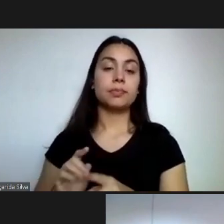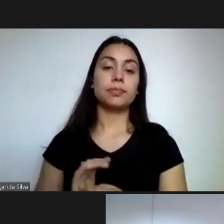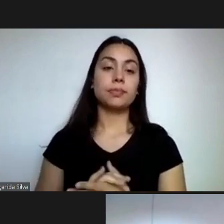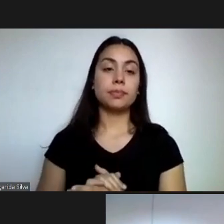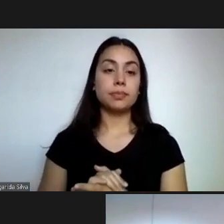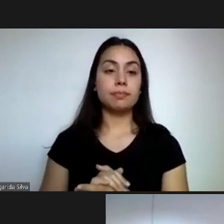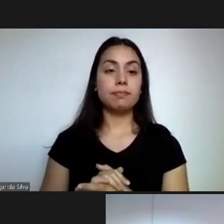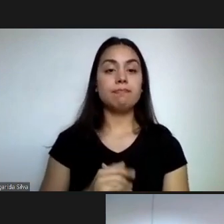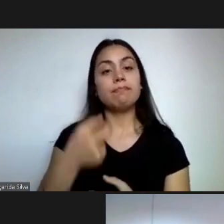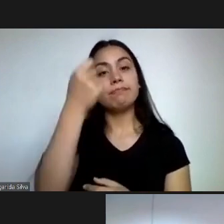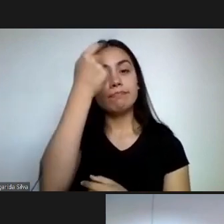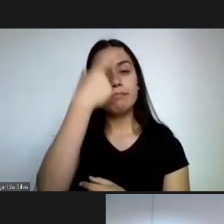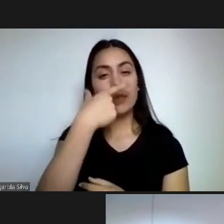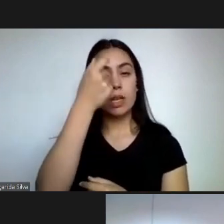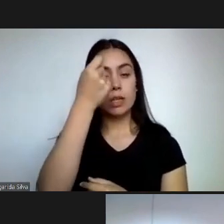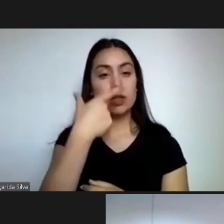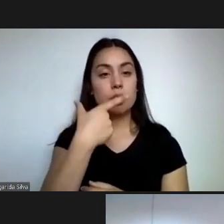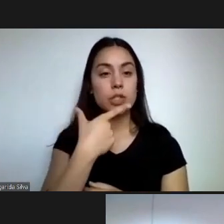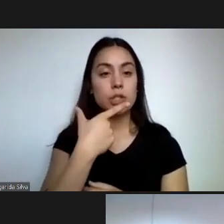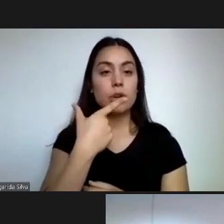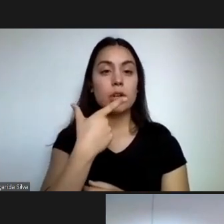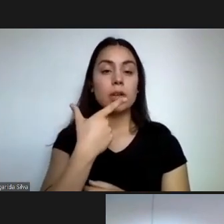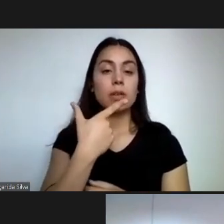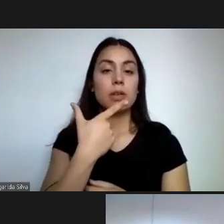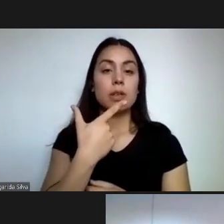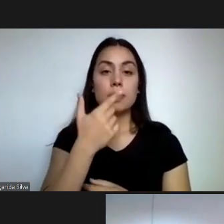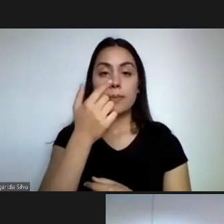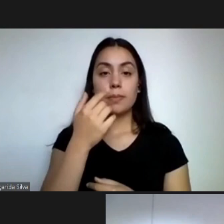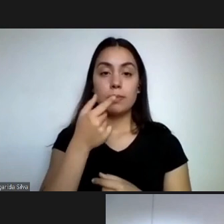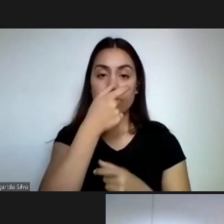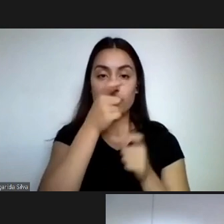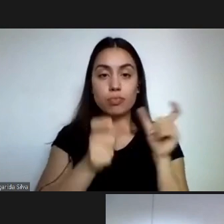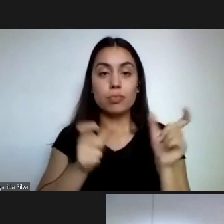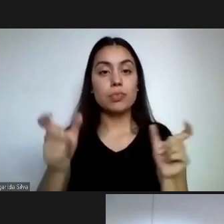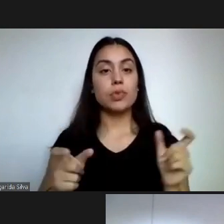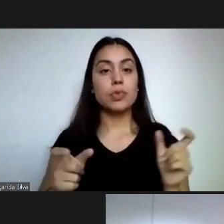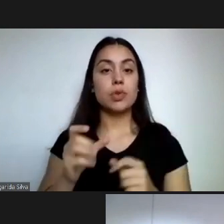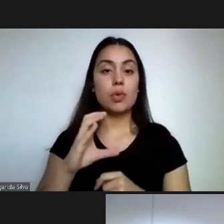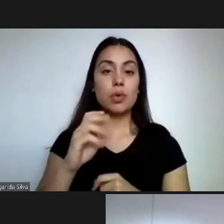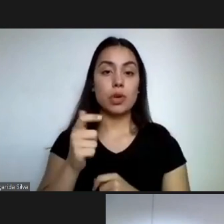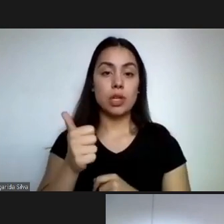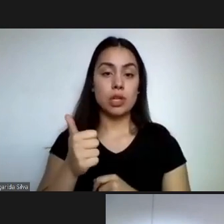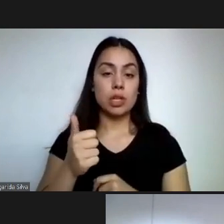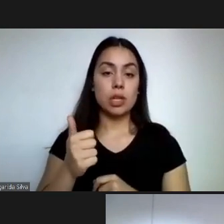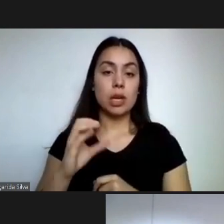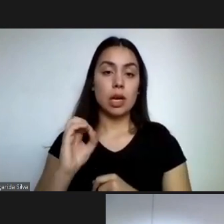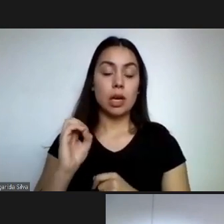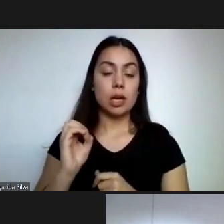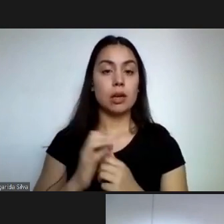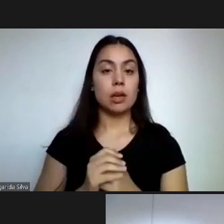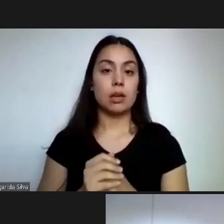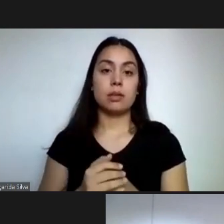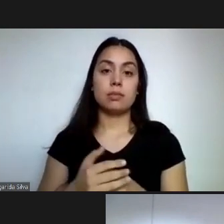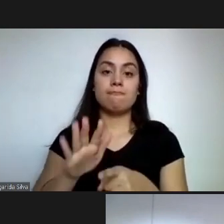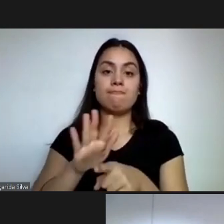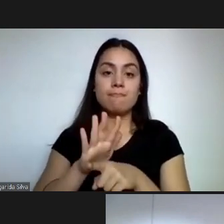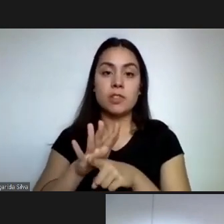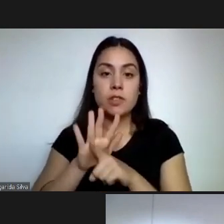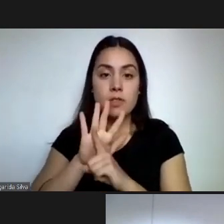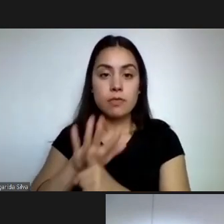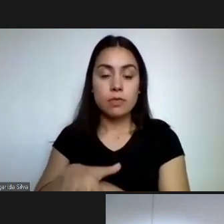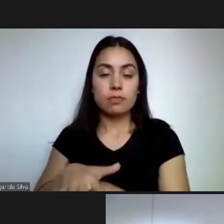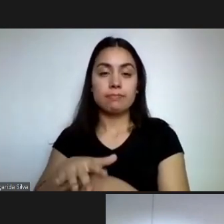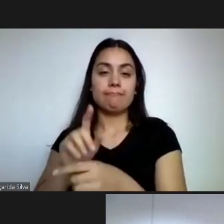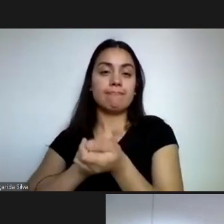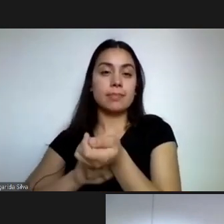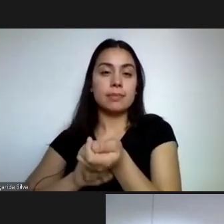E a história do cabo-verdiano é uma história de muita segregação, de muita discriminação e de muito racismo. Até, historicamente,